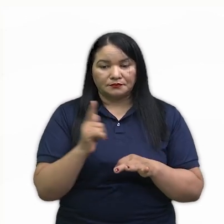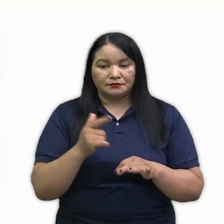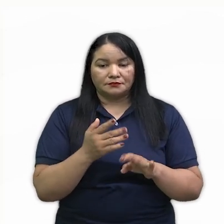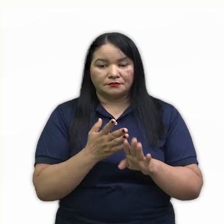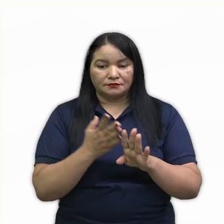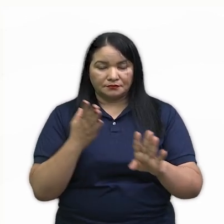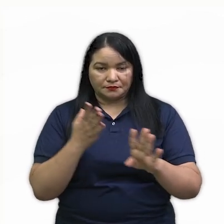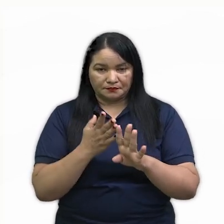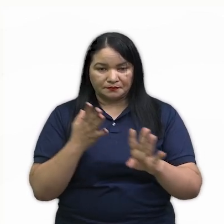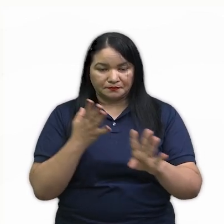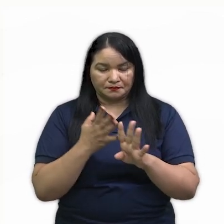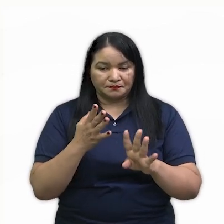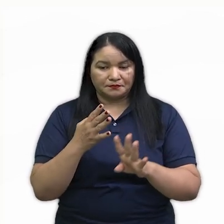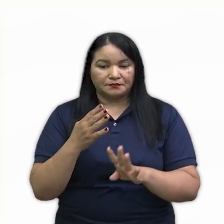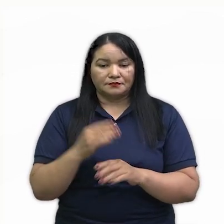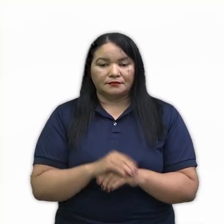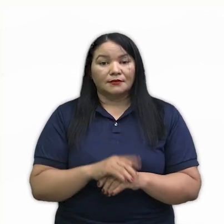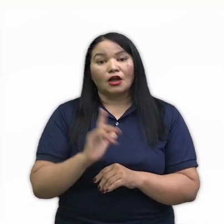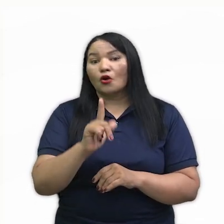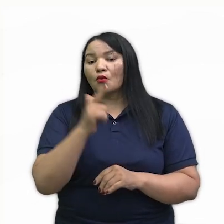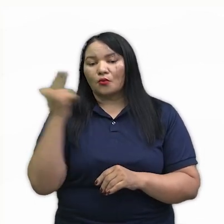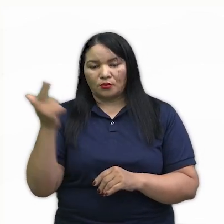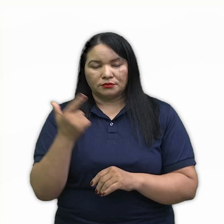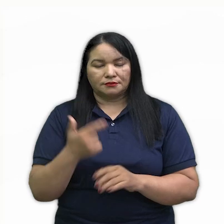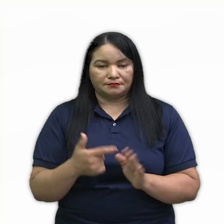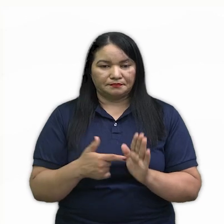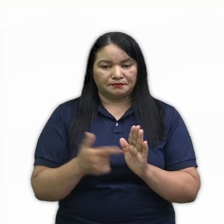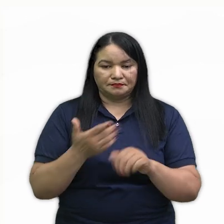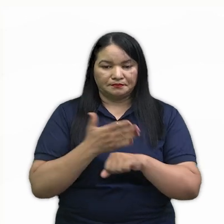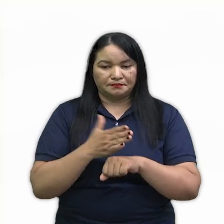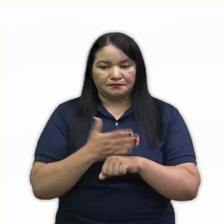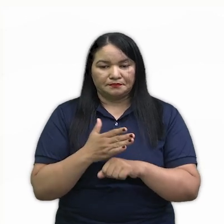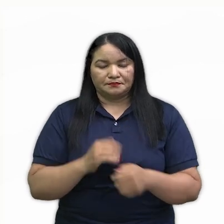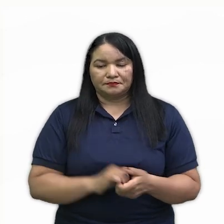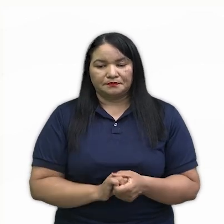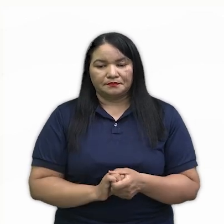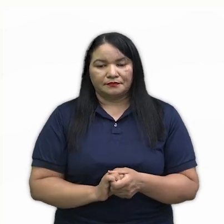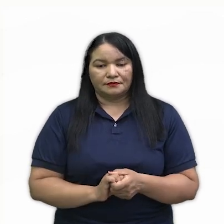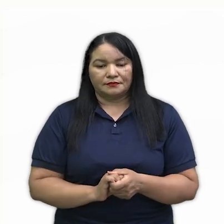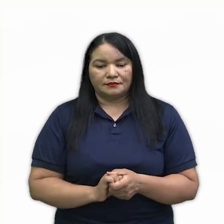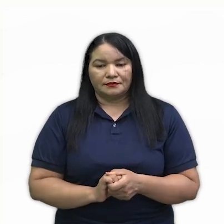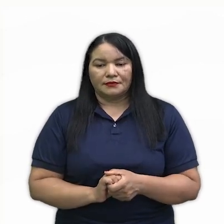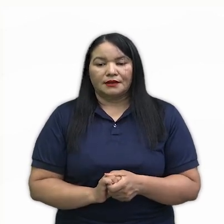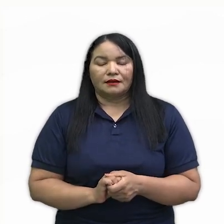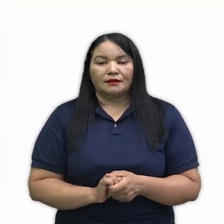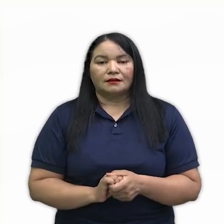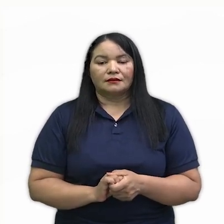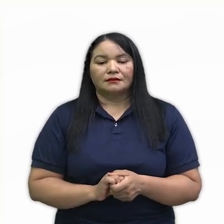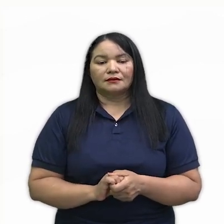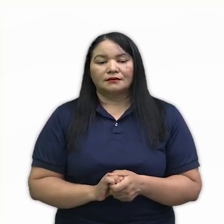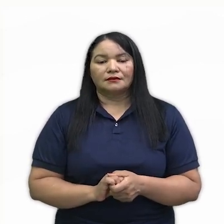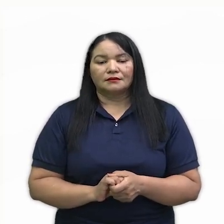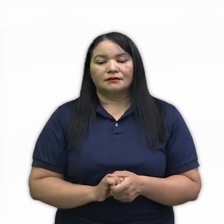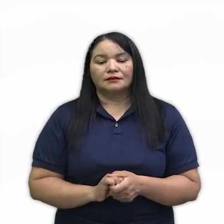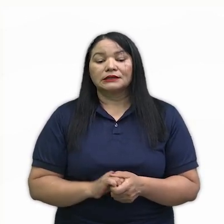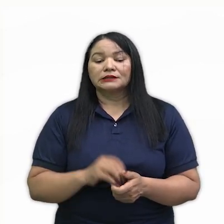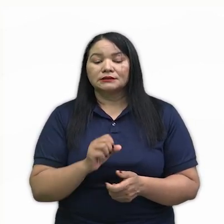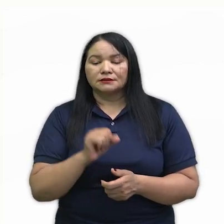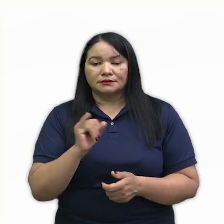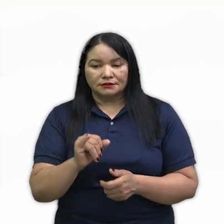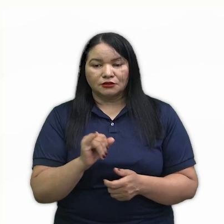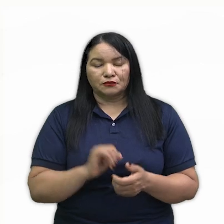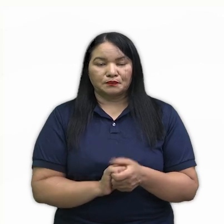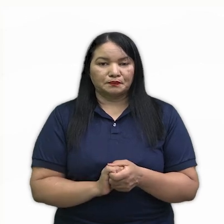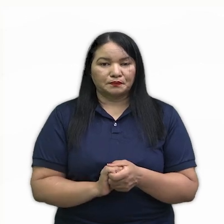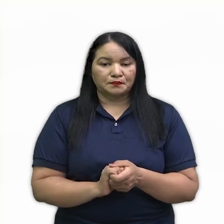atendimento em um banco. Tá? Essa aqui é uma outra sequência que eu trouxe para a gente analisar. Nosso tempo está indo embora já, né? Se a